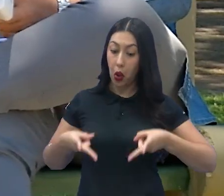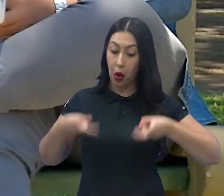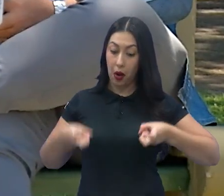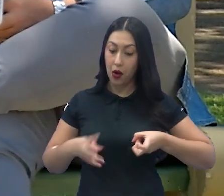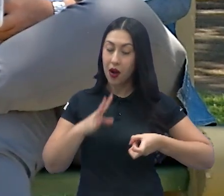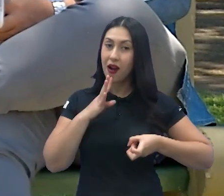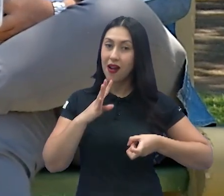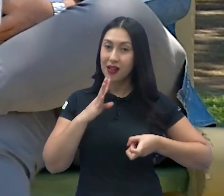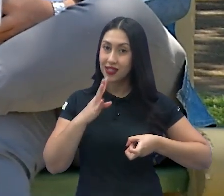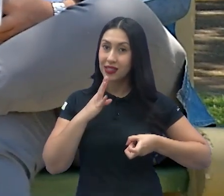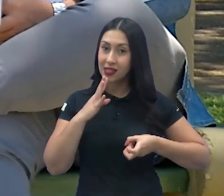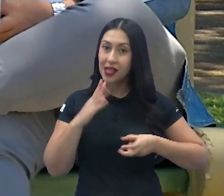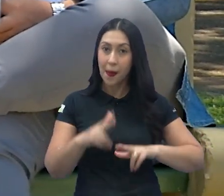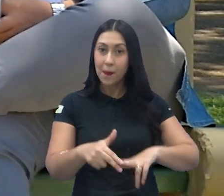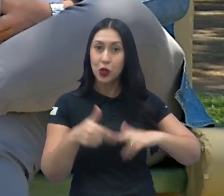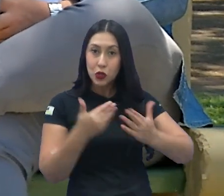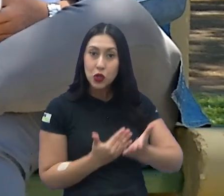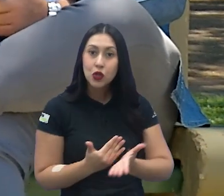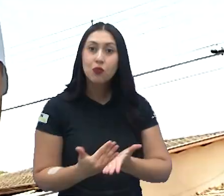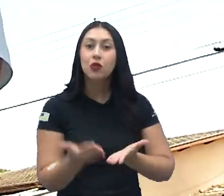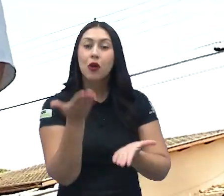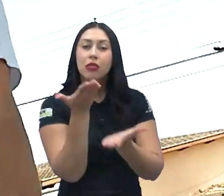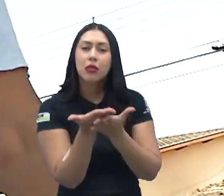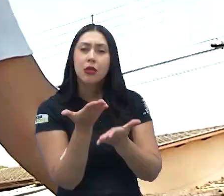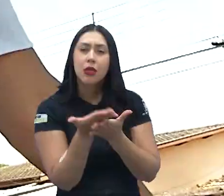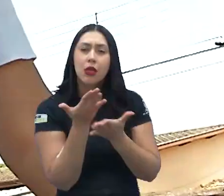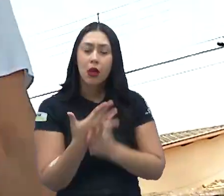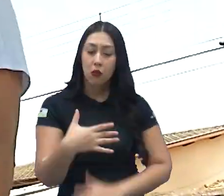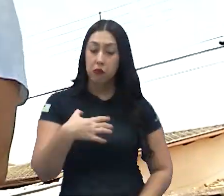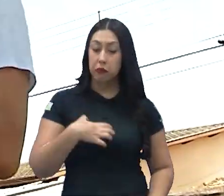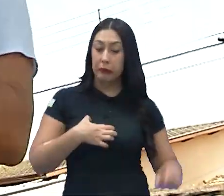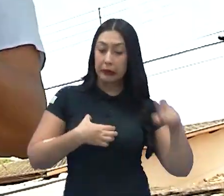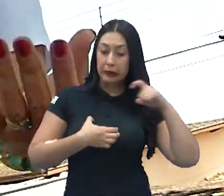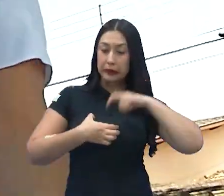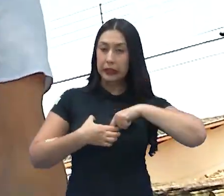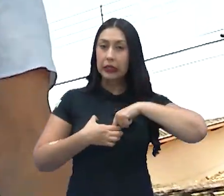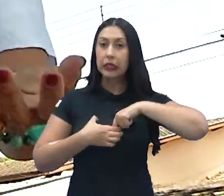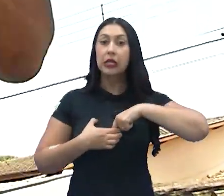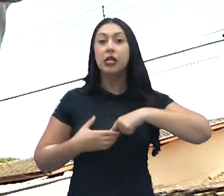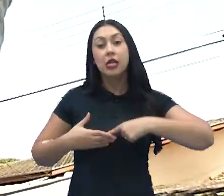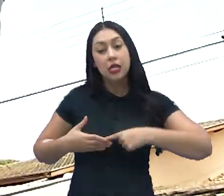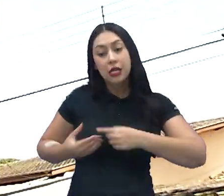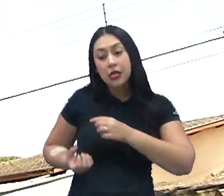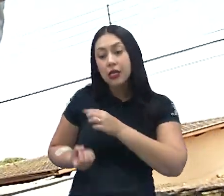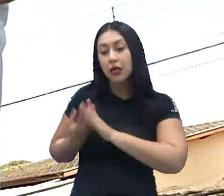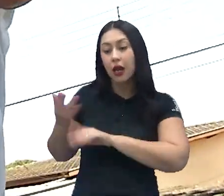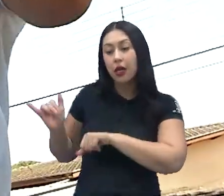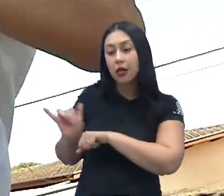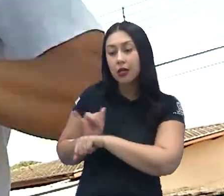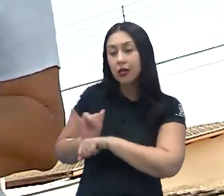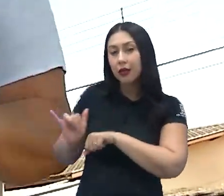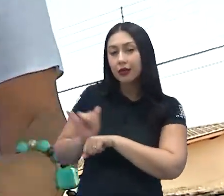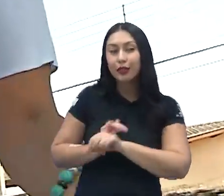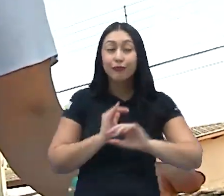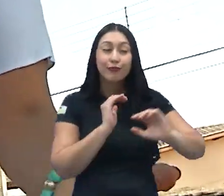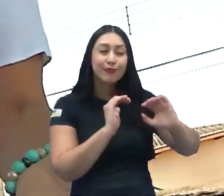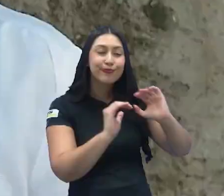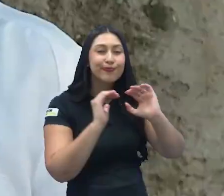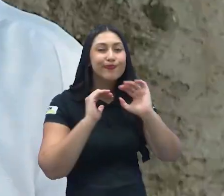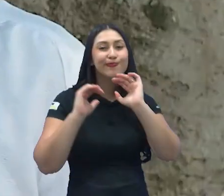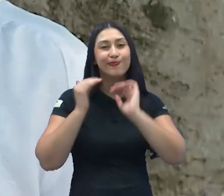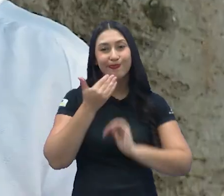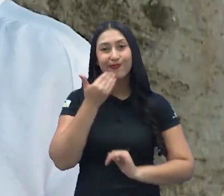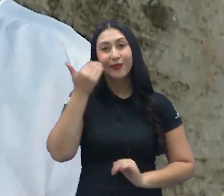ela começou a estudar os temperamentos e a criar estratégias para se comunicar com mais equilíbrio no